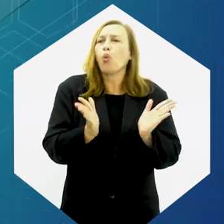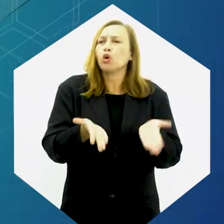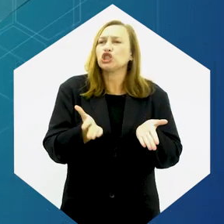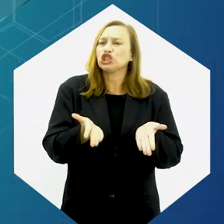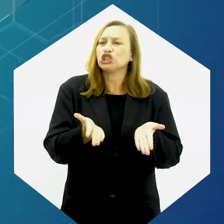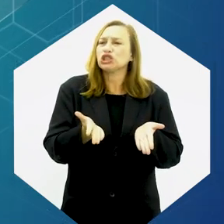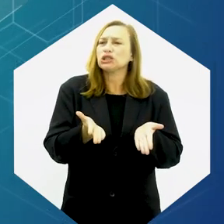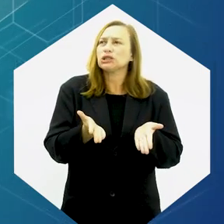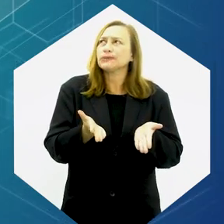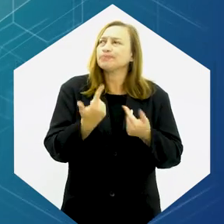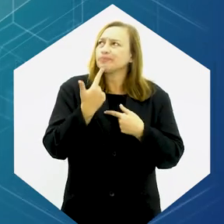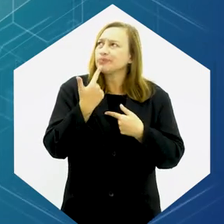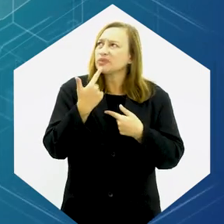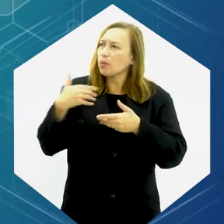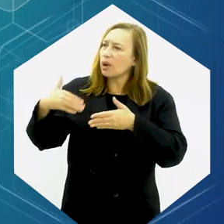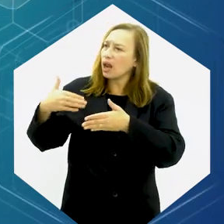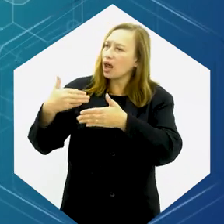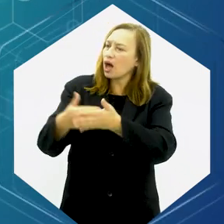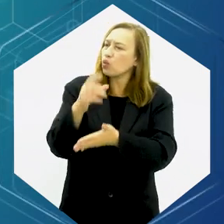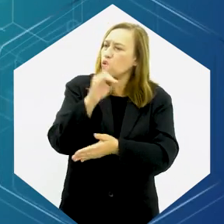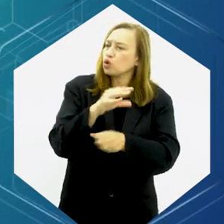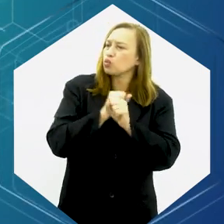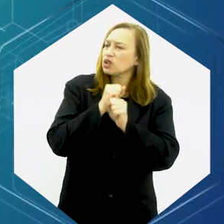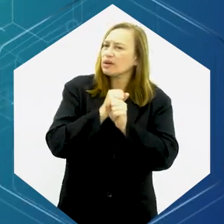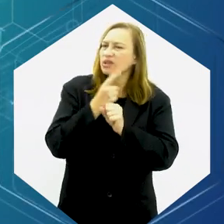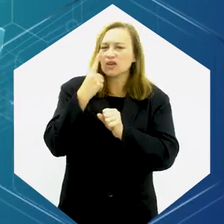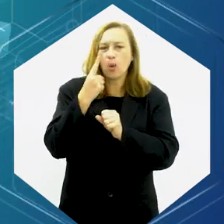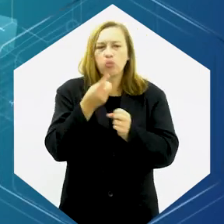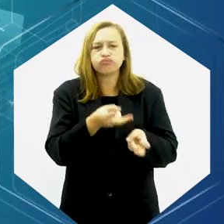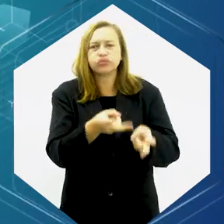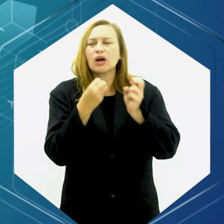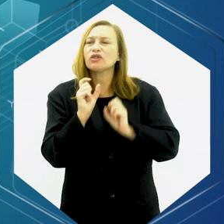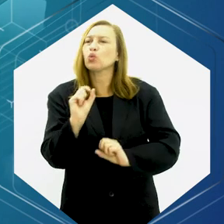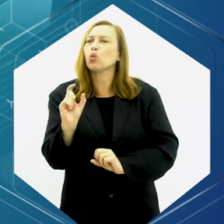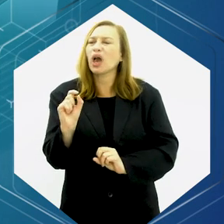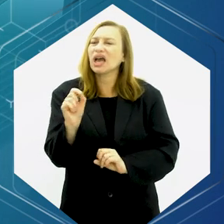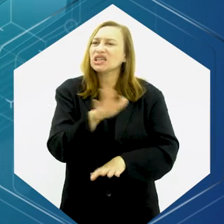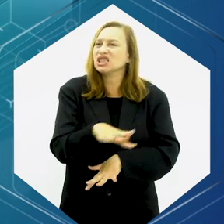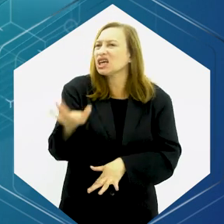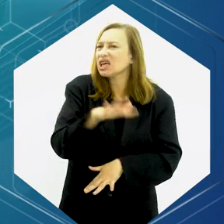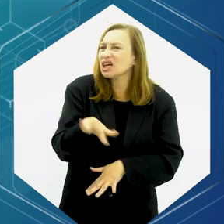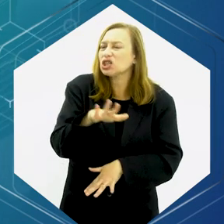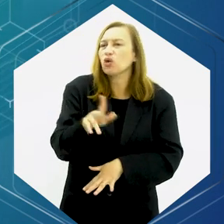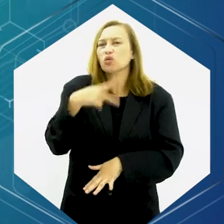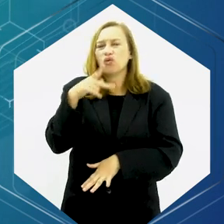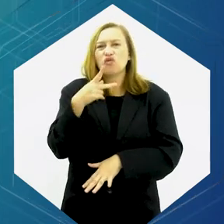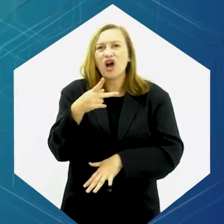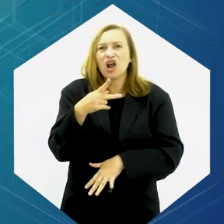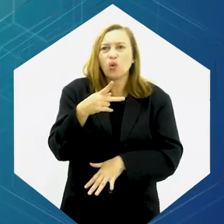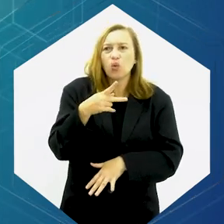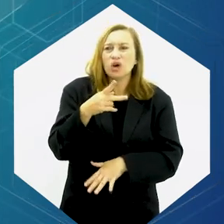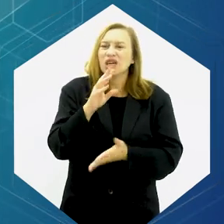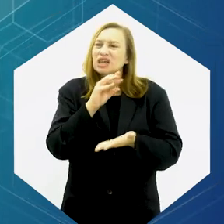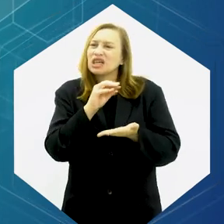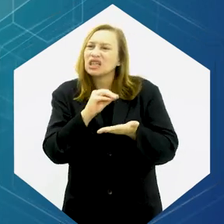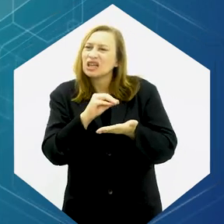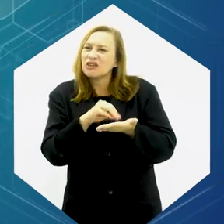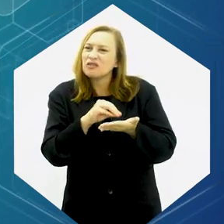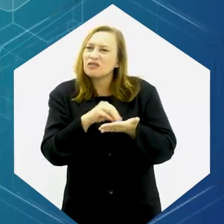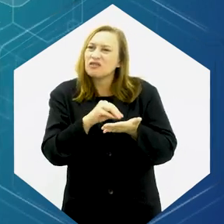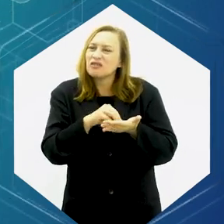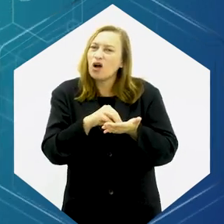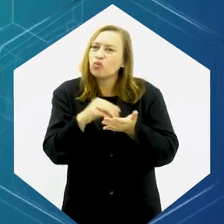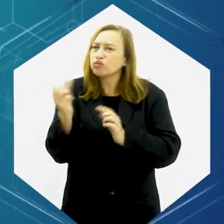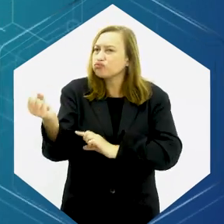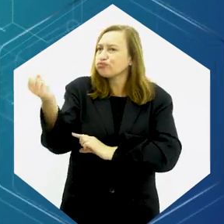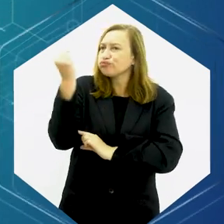quando hoje em dia a gente não hoje em dia né mas ao longo dos últimos anos a gente vem vendo que as crianças quando eu falo da questão da